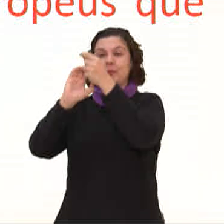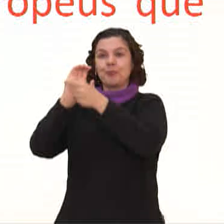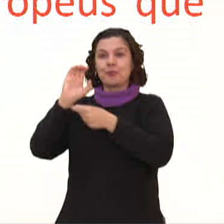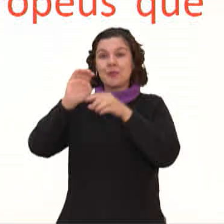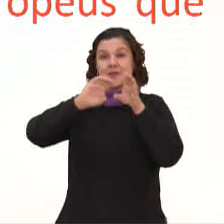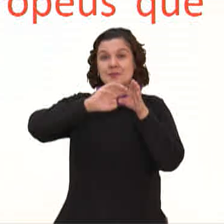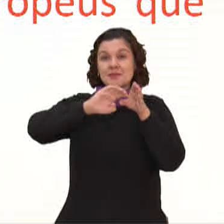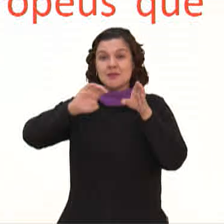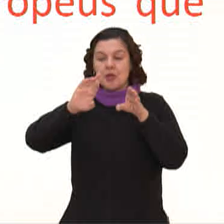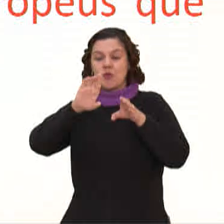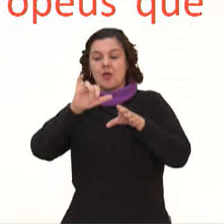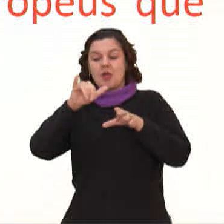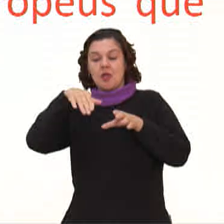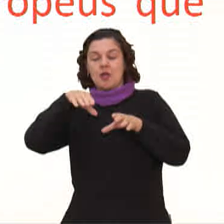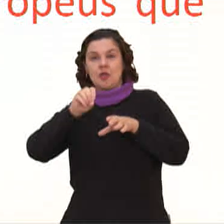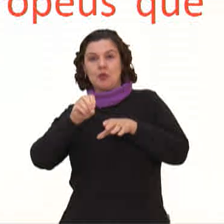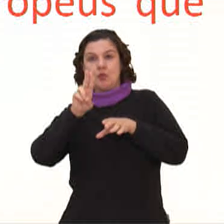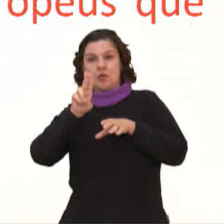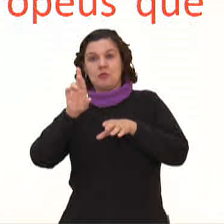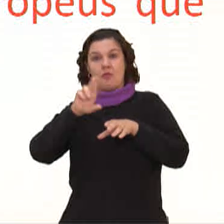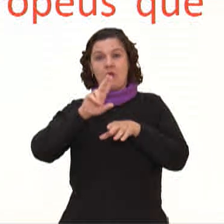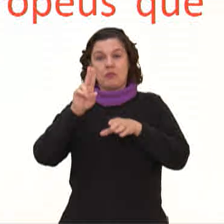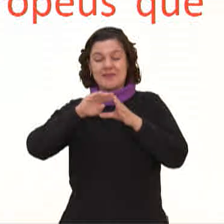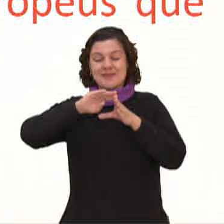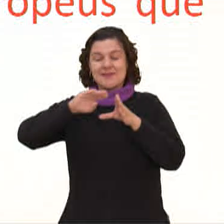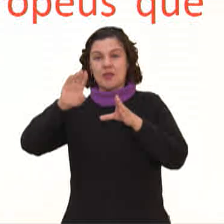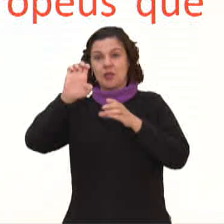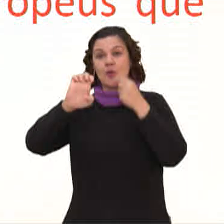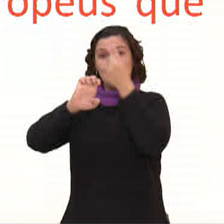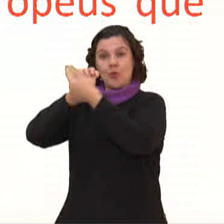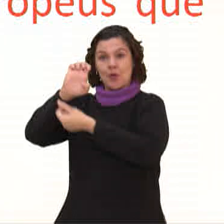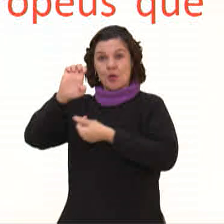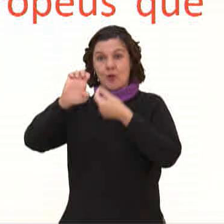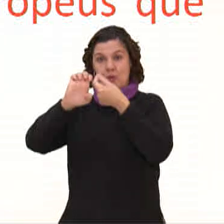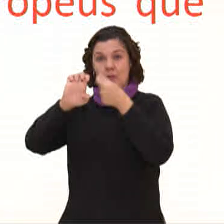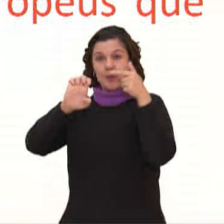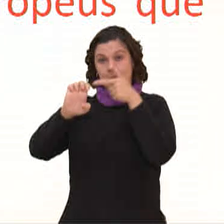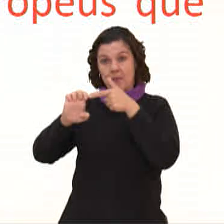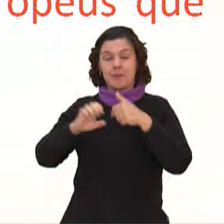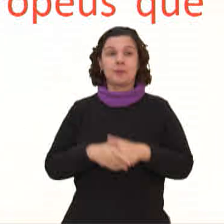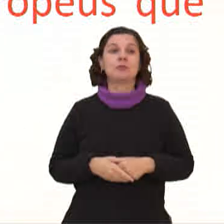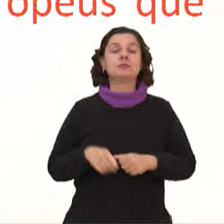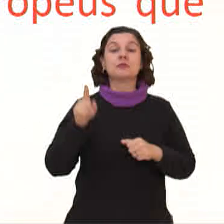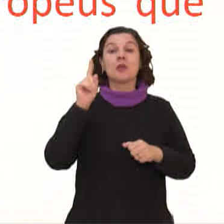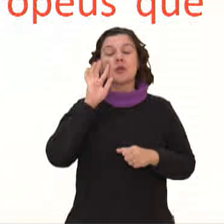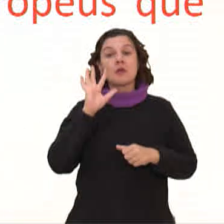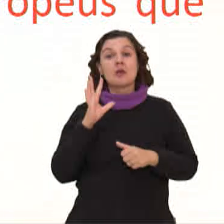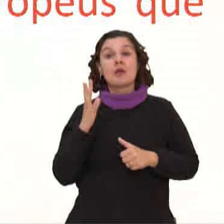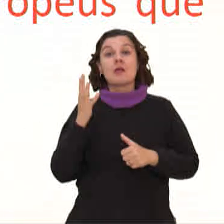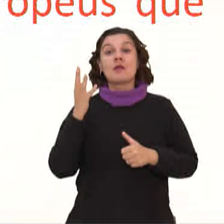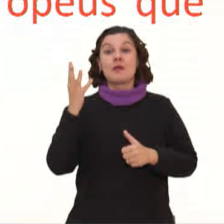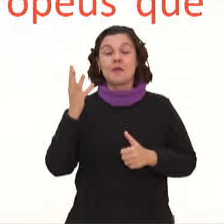bloco da União Europeia, ok? E que esse procedimento